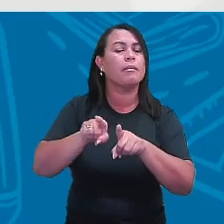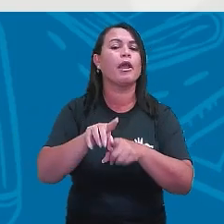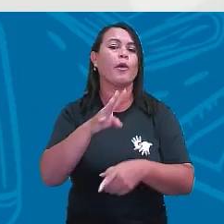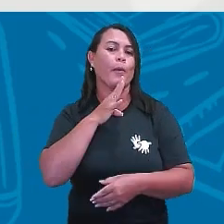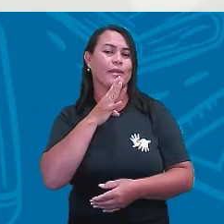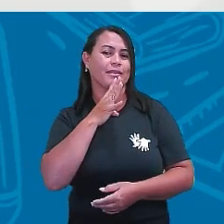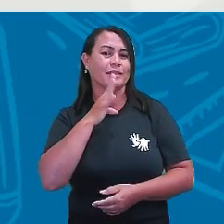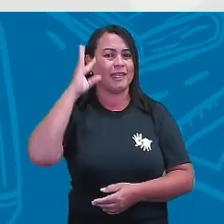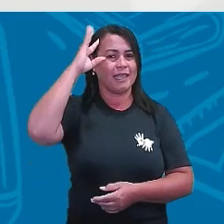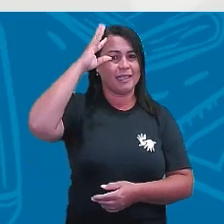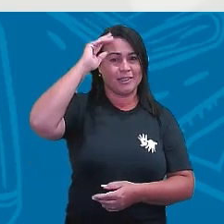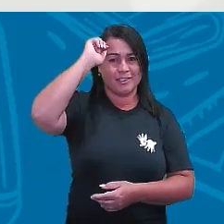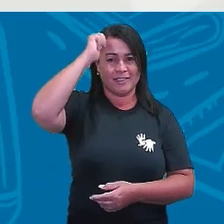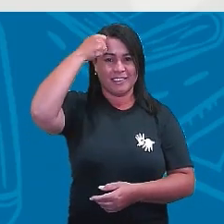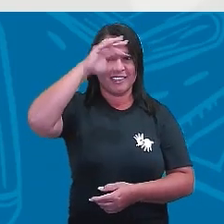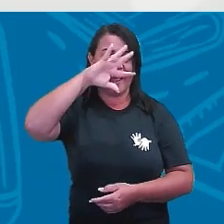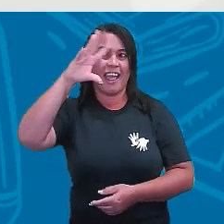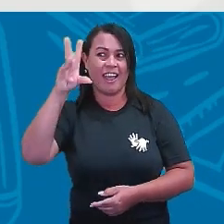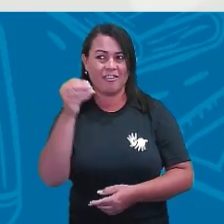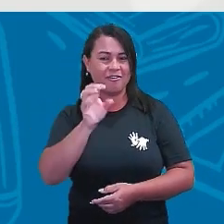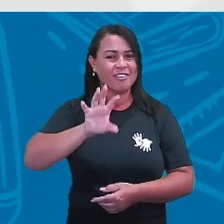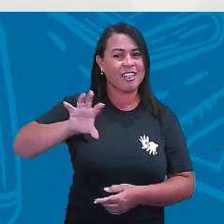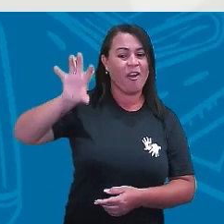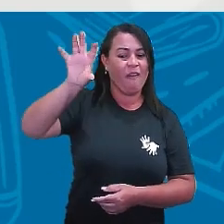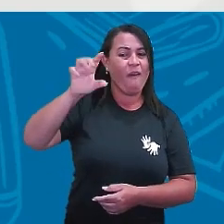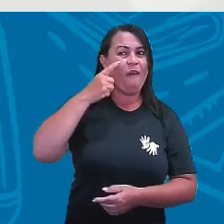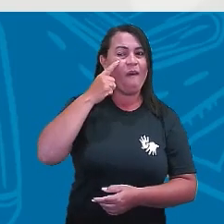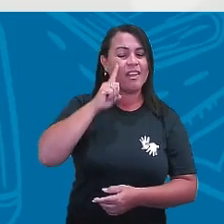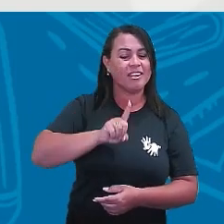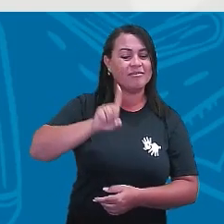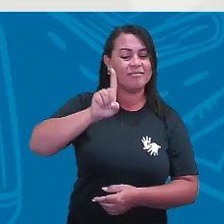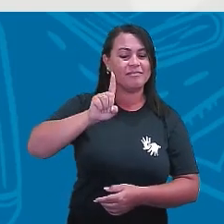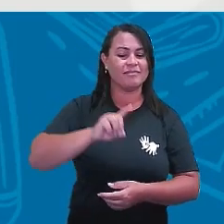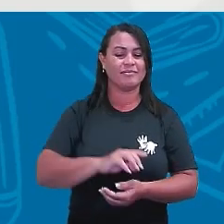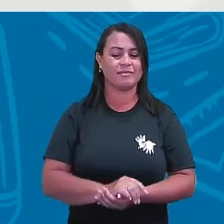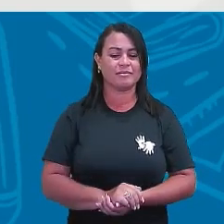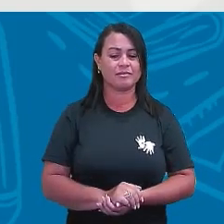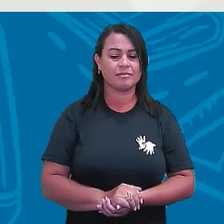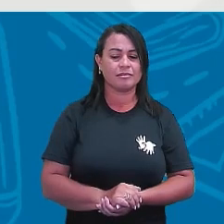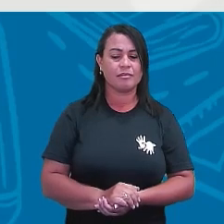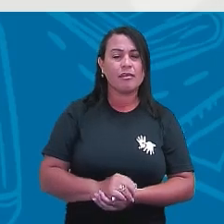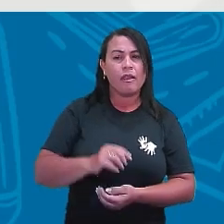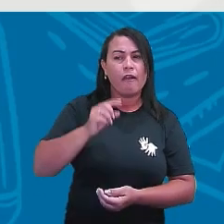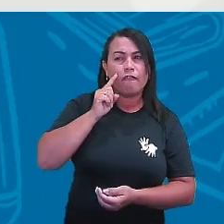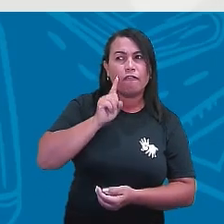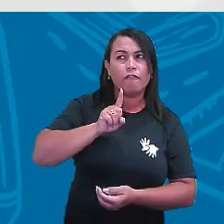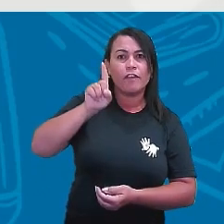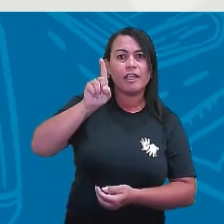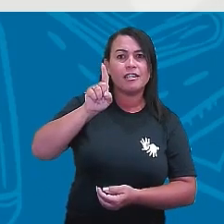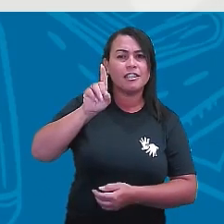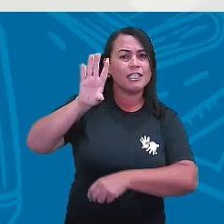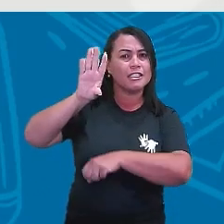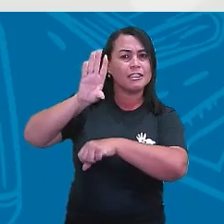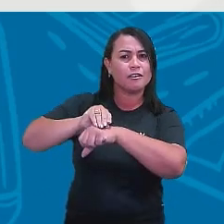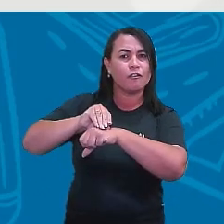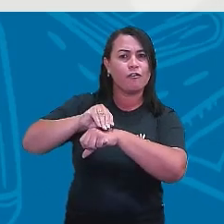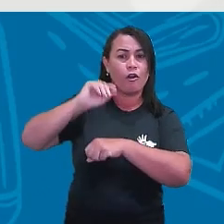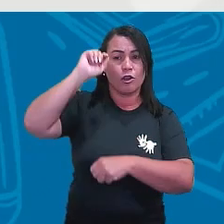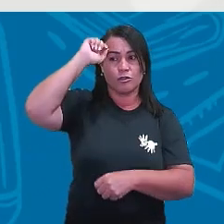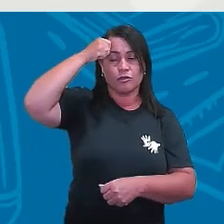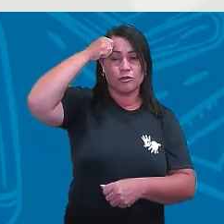continente africano. Olhem aí esse continente. Vejam aí essa foto do continente